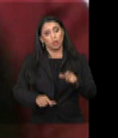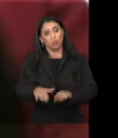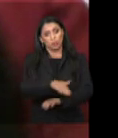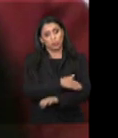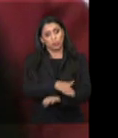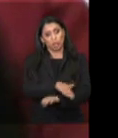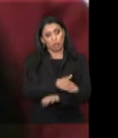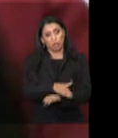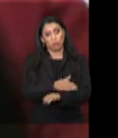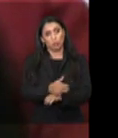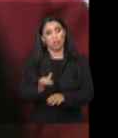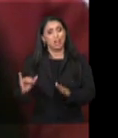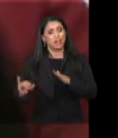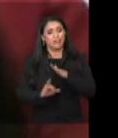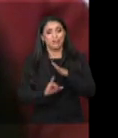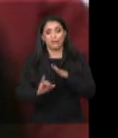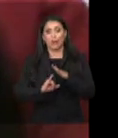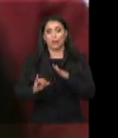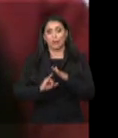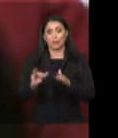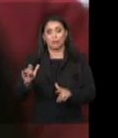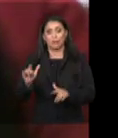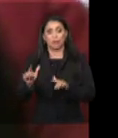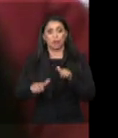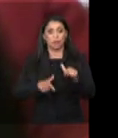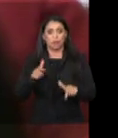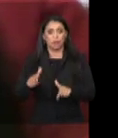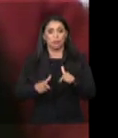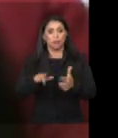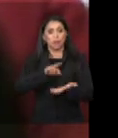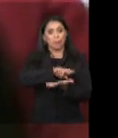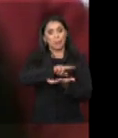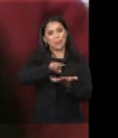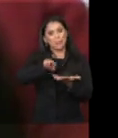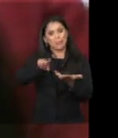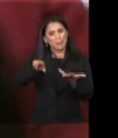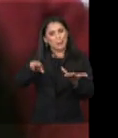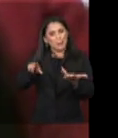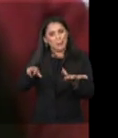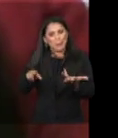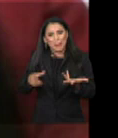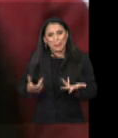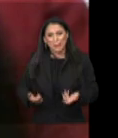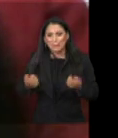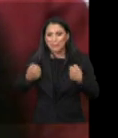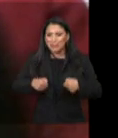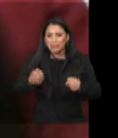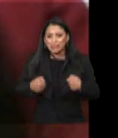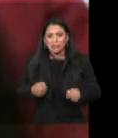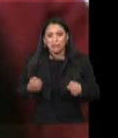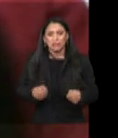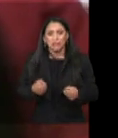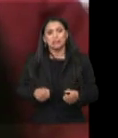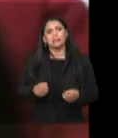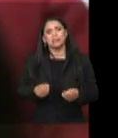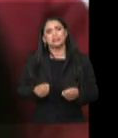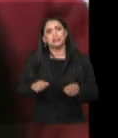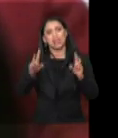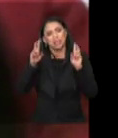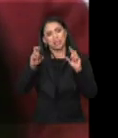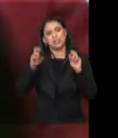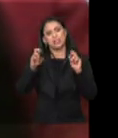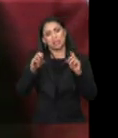a população e situação de ruas refere um grupo bastante heterogênico que expressa uma faceta da questão social